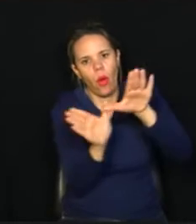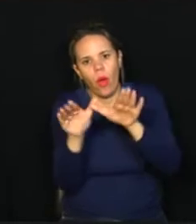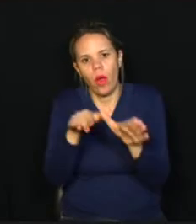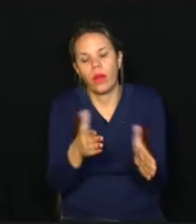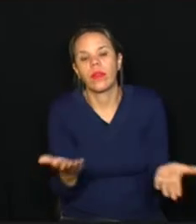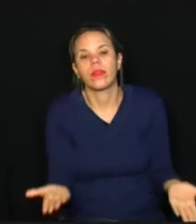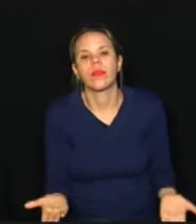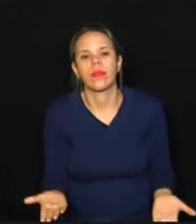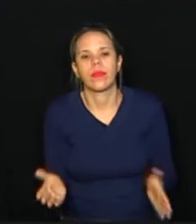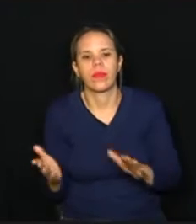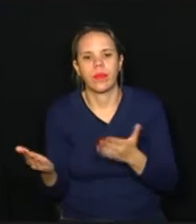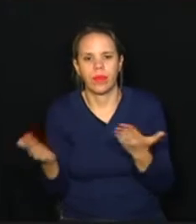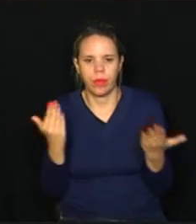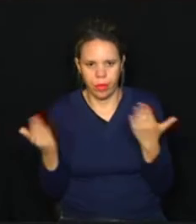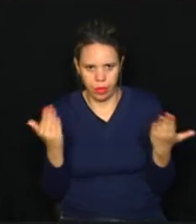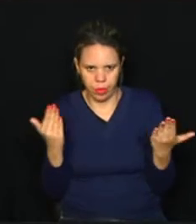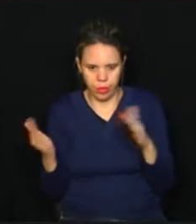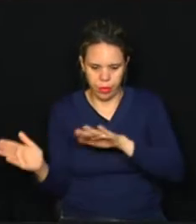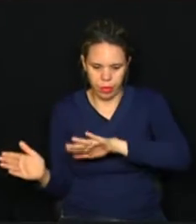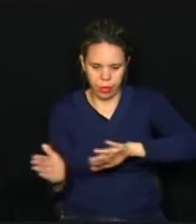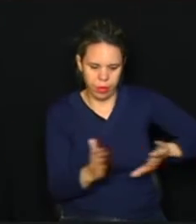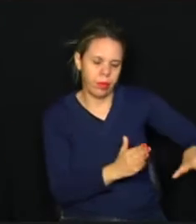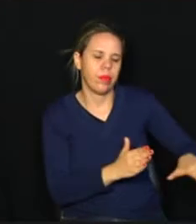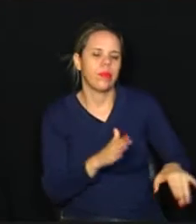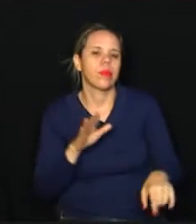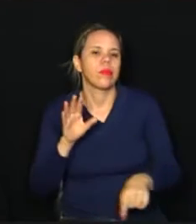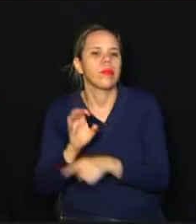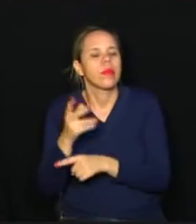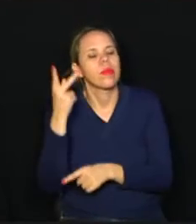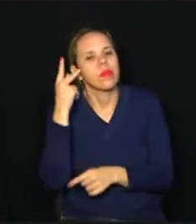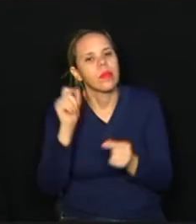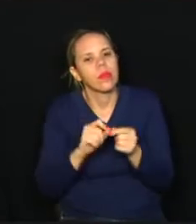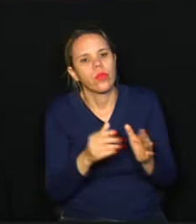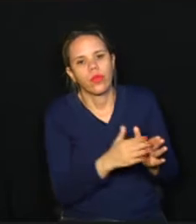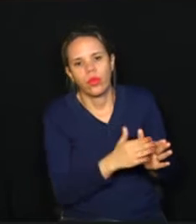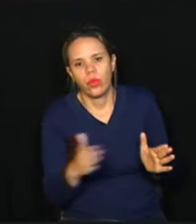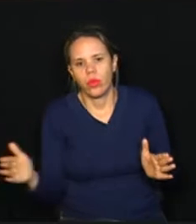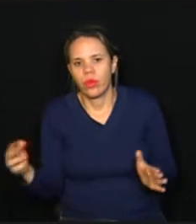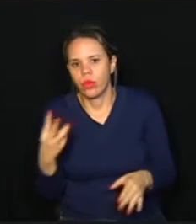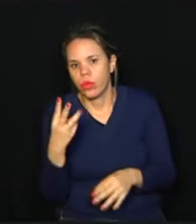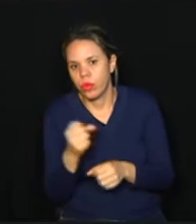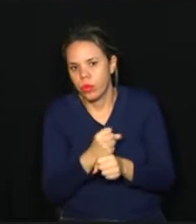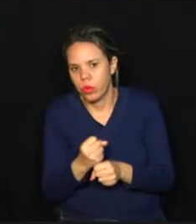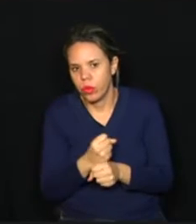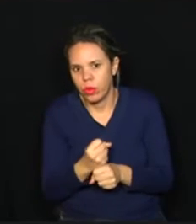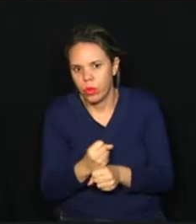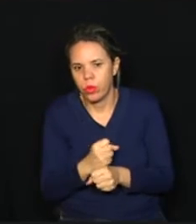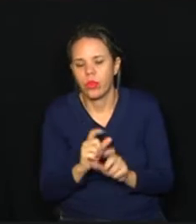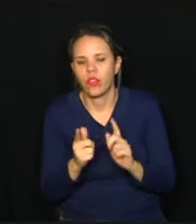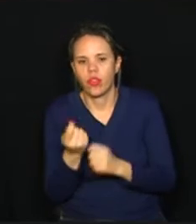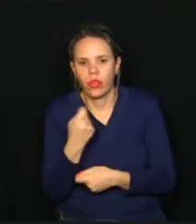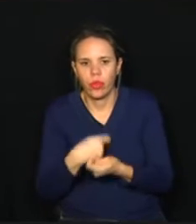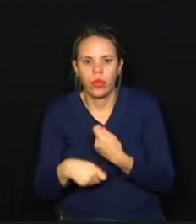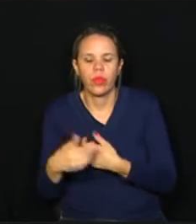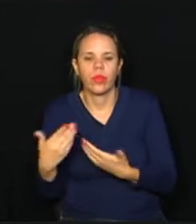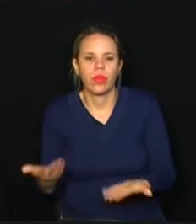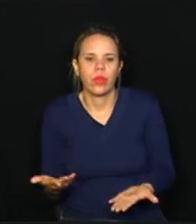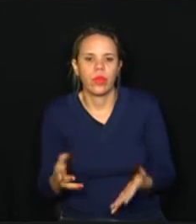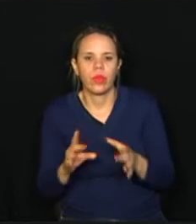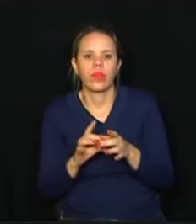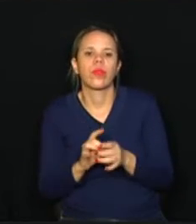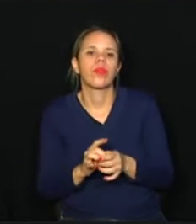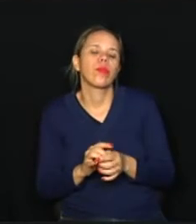O Estado de São Paulo tem feito, ao longo dos 30 anos dessa gestão